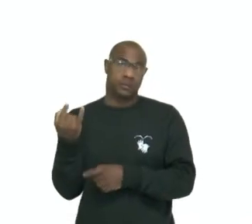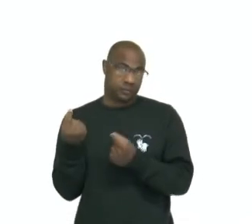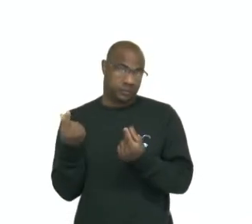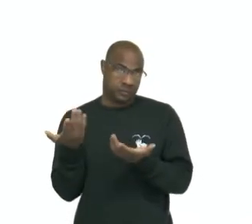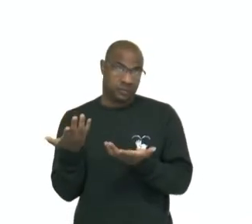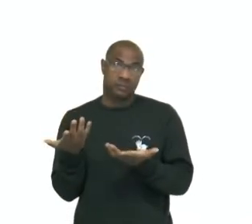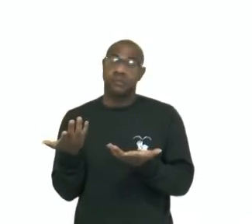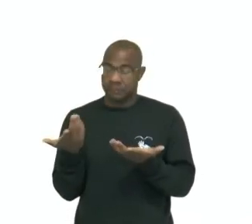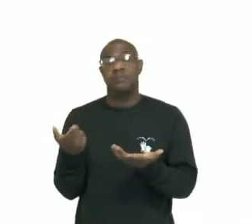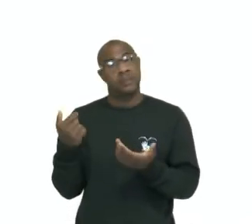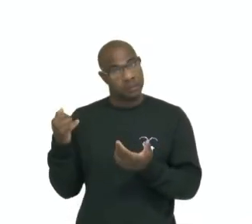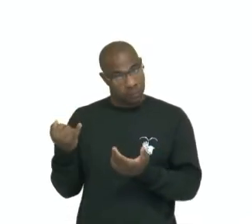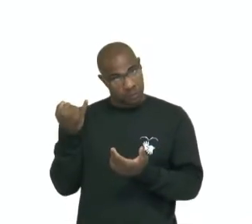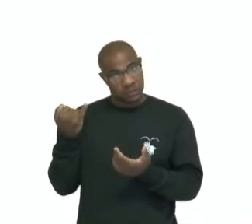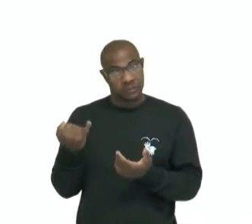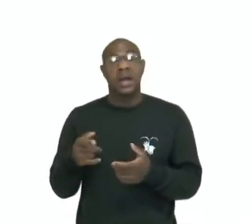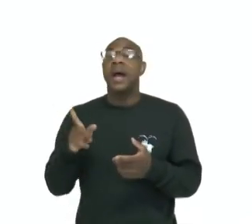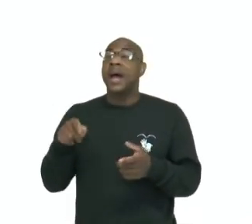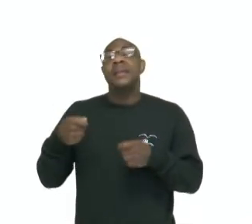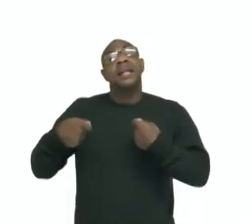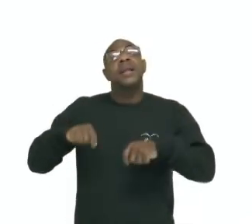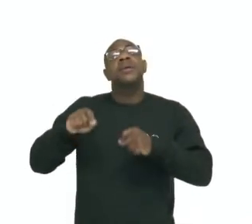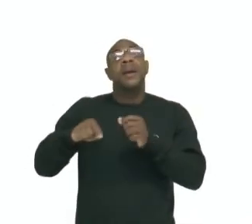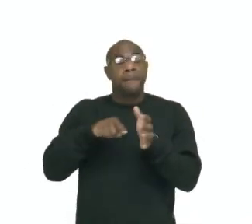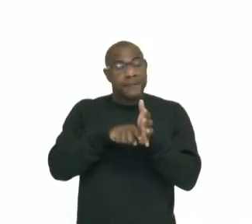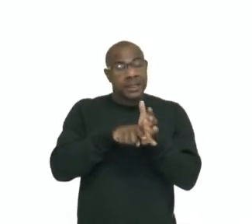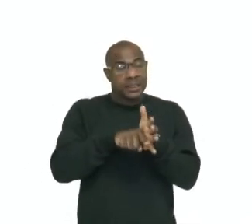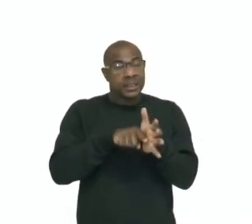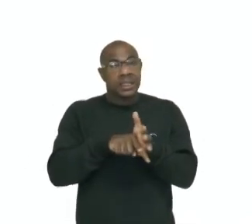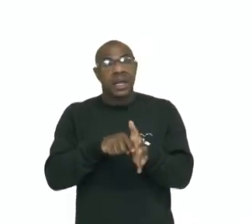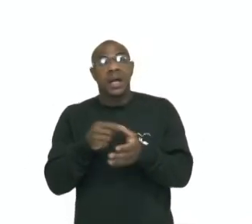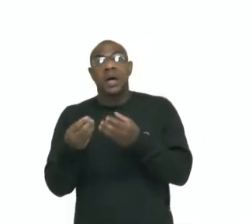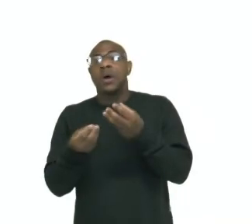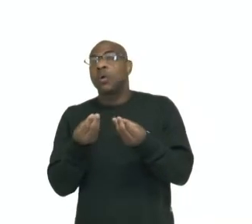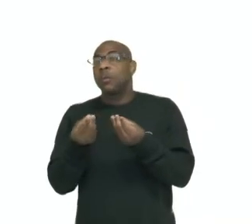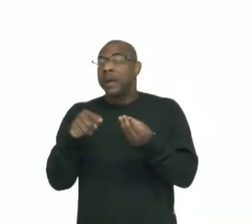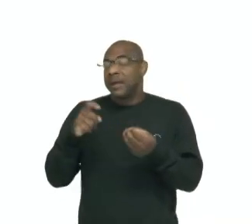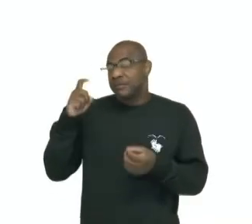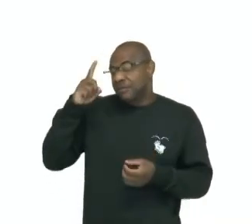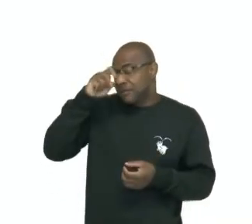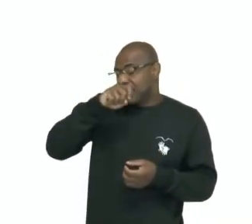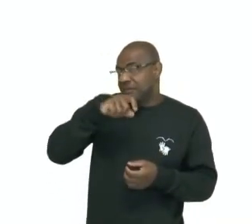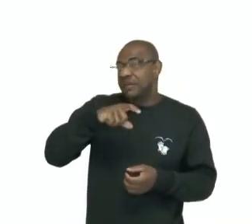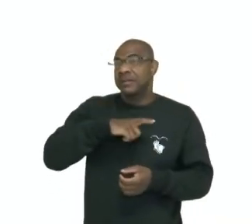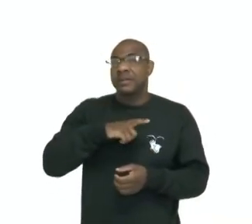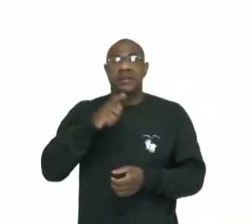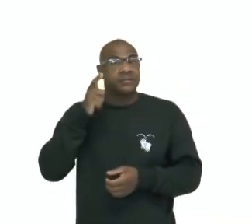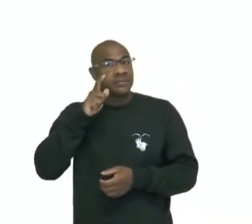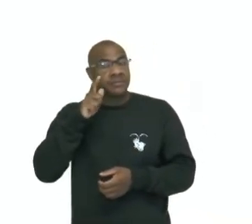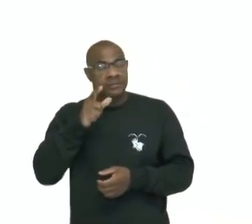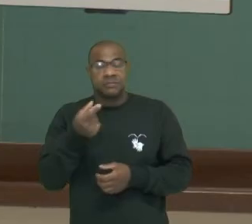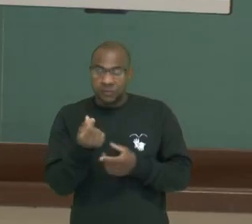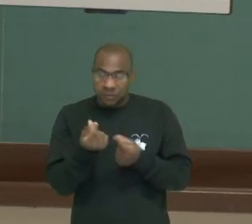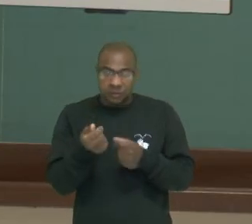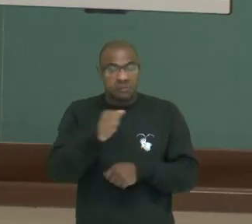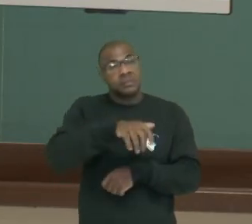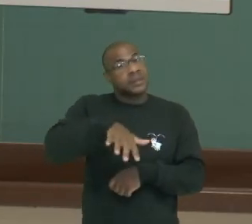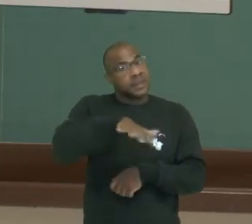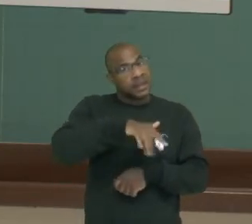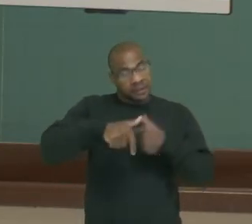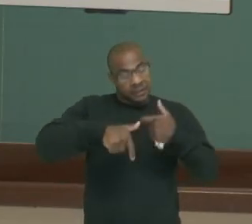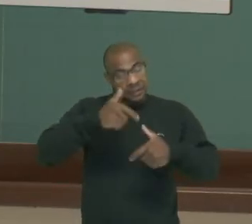necessário pesquisar o quão fácil ou difícil é ganhar dinheiro naquela área. Mas, no geral, se